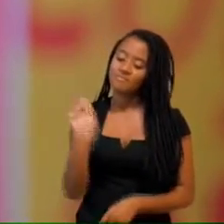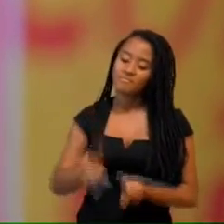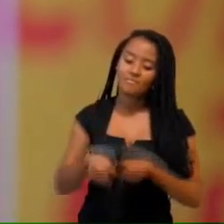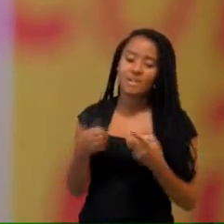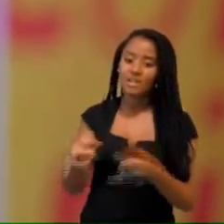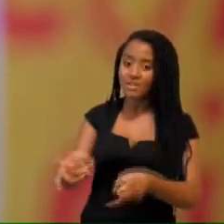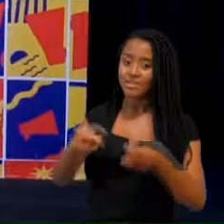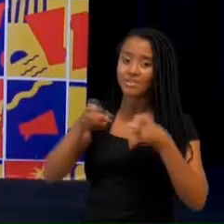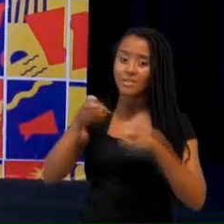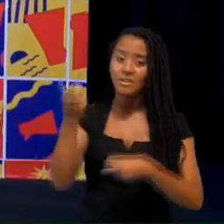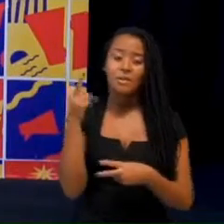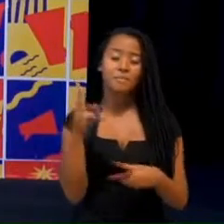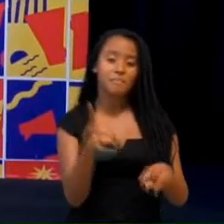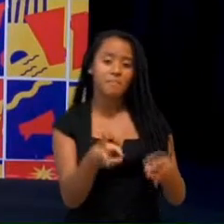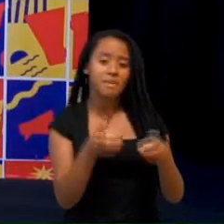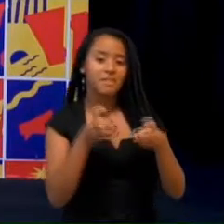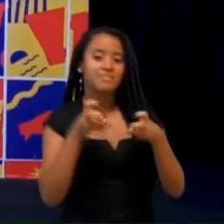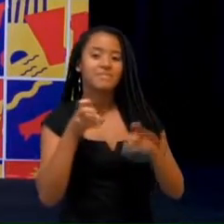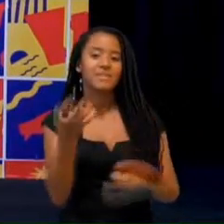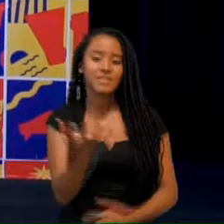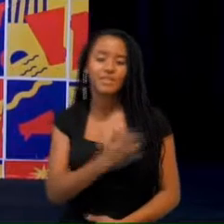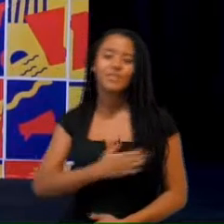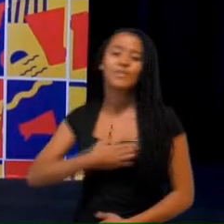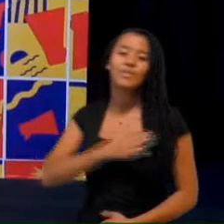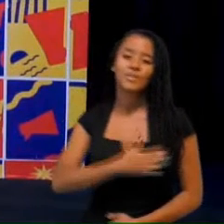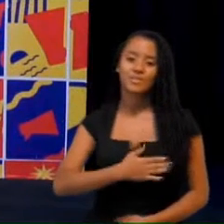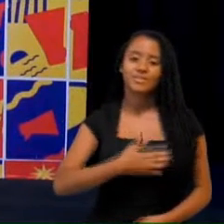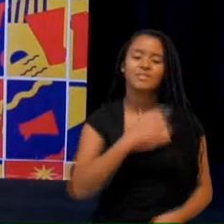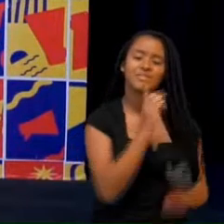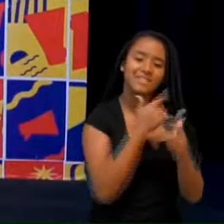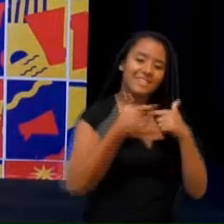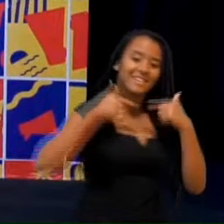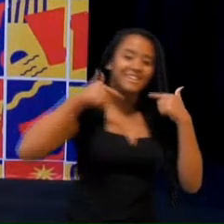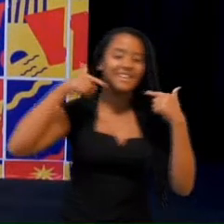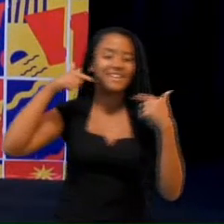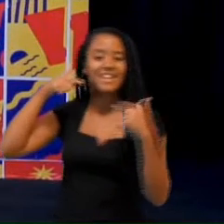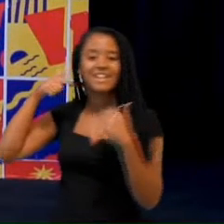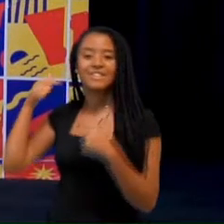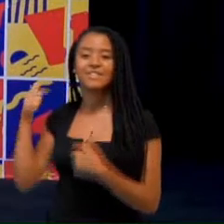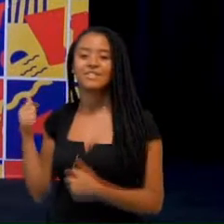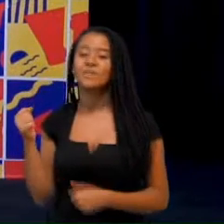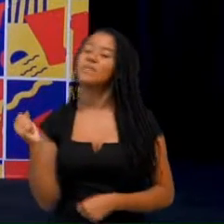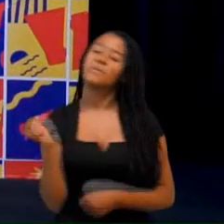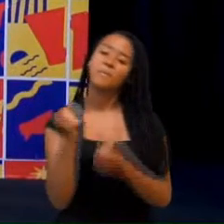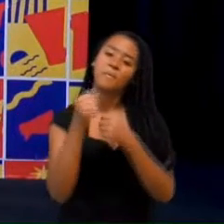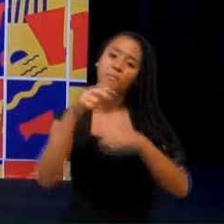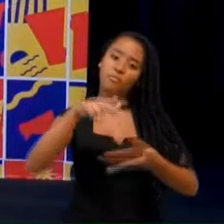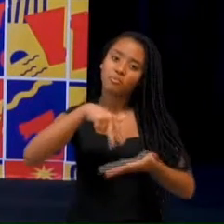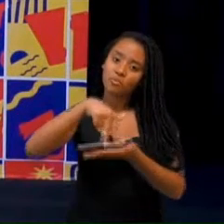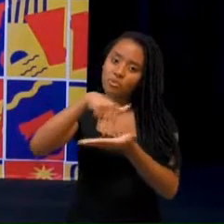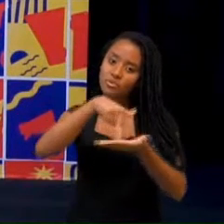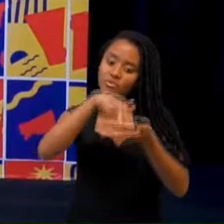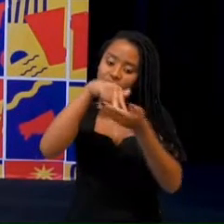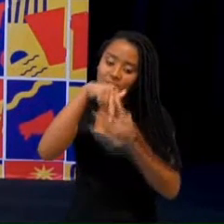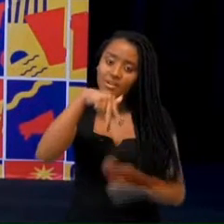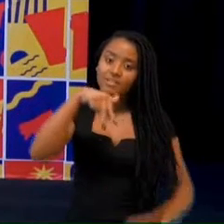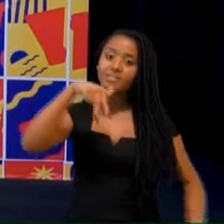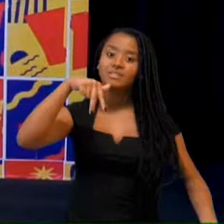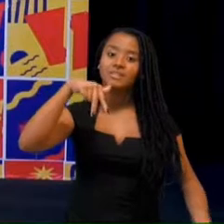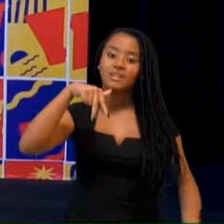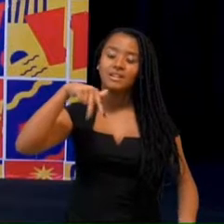percebi já foi knockout teu riso blackout perdi o chão nesse